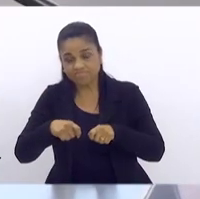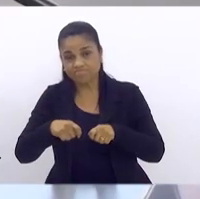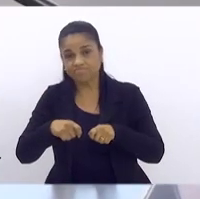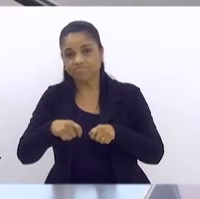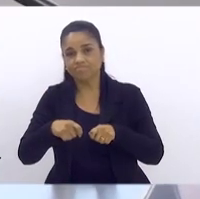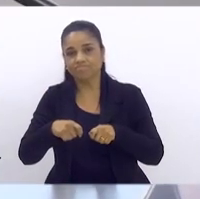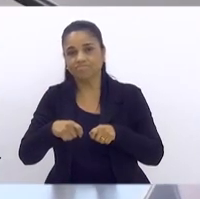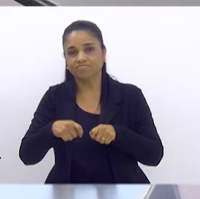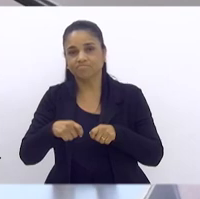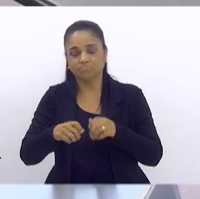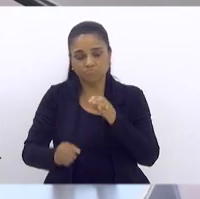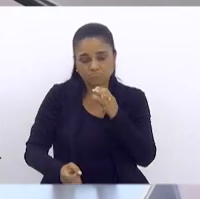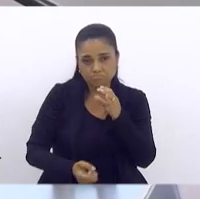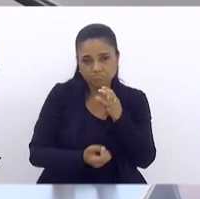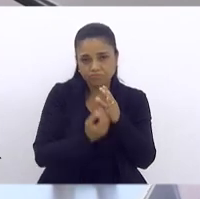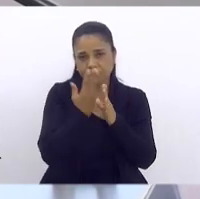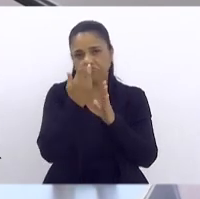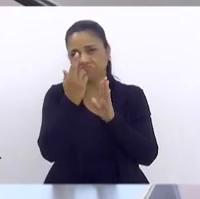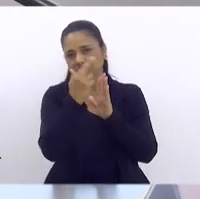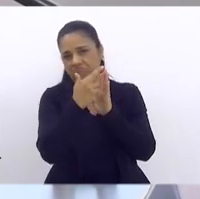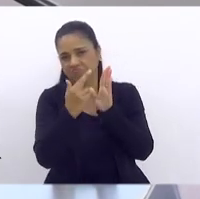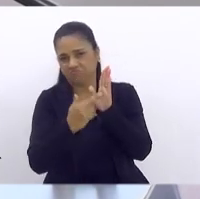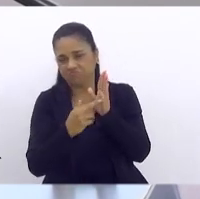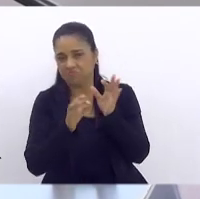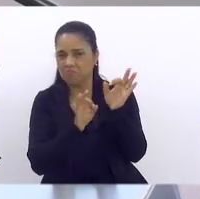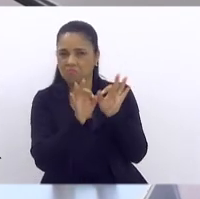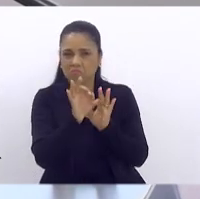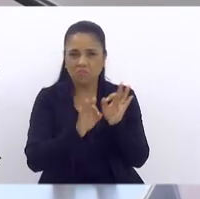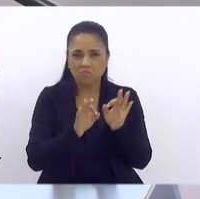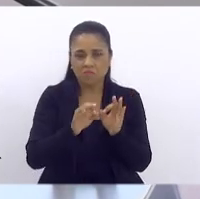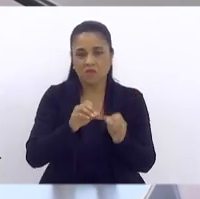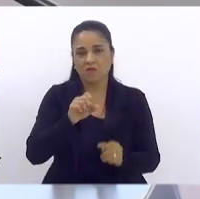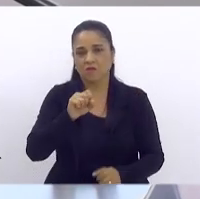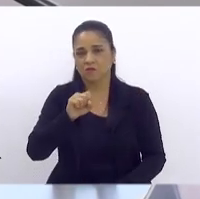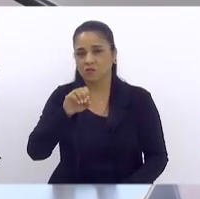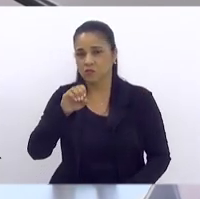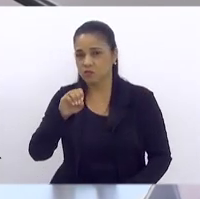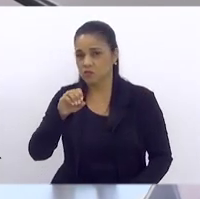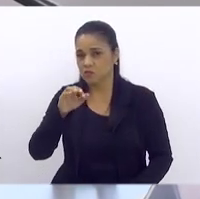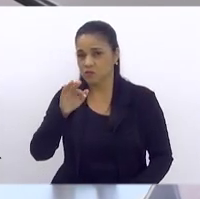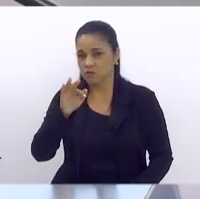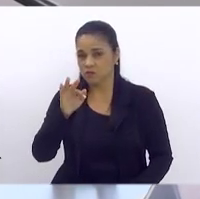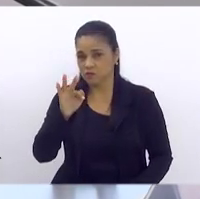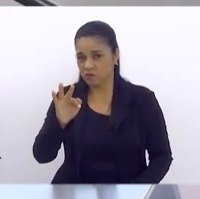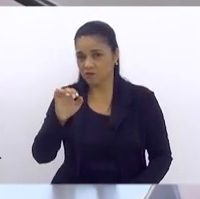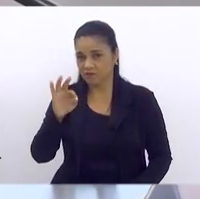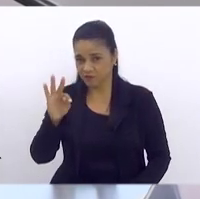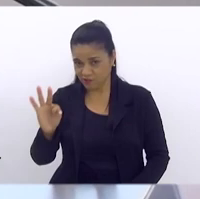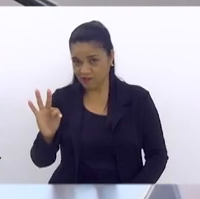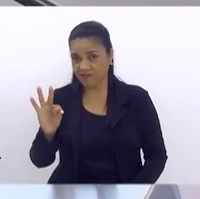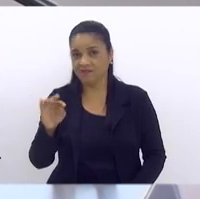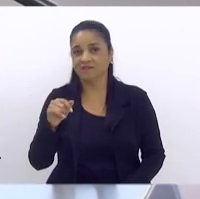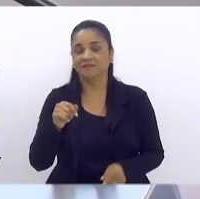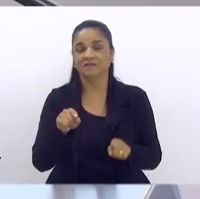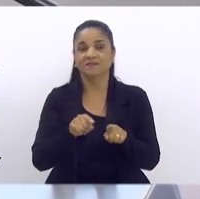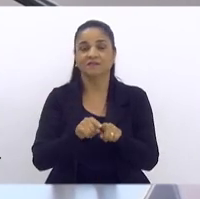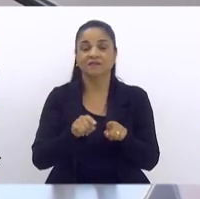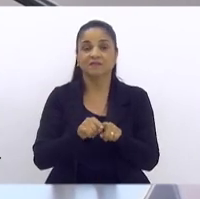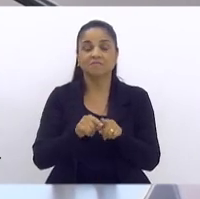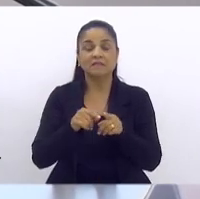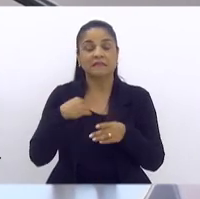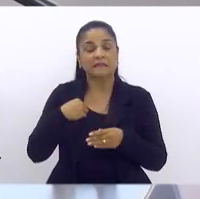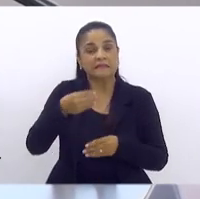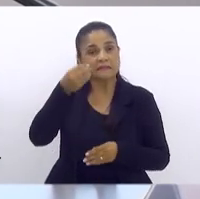criar programas, softwares, ou até os governos entrarem nisso, de tentar